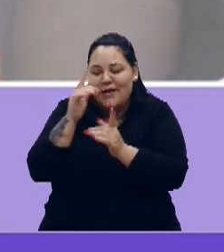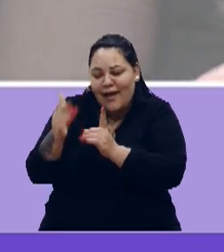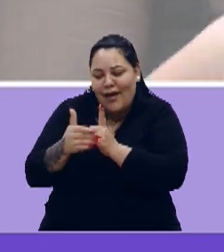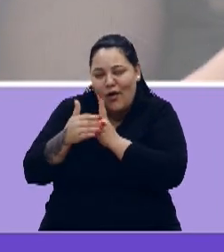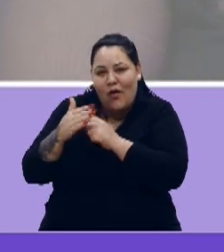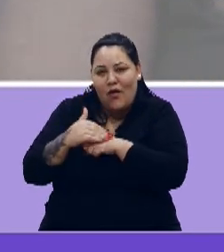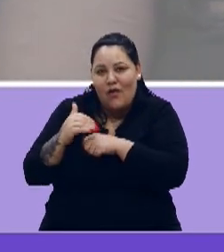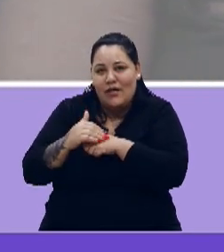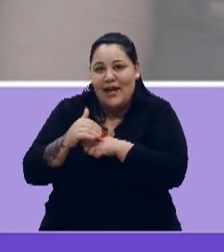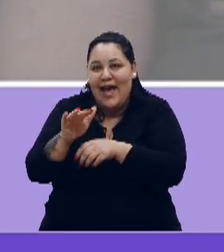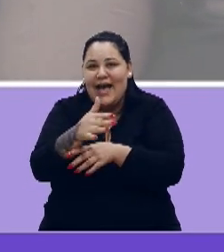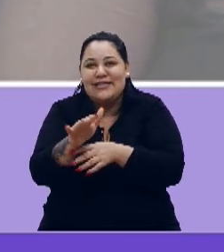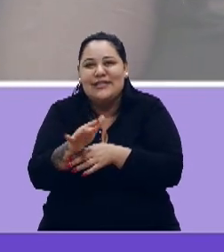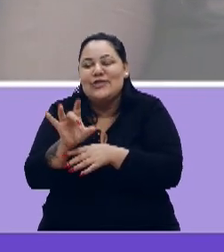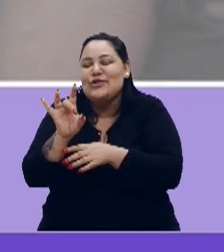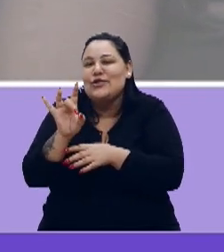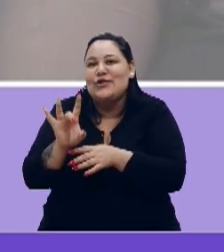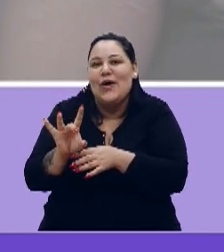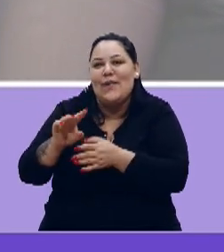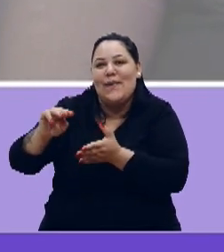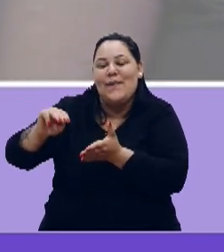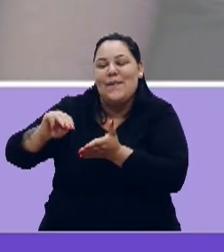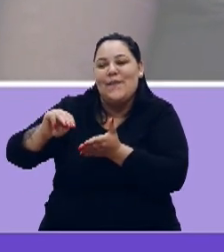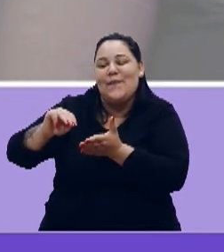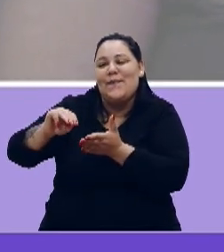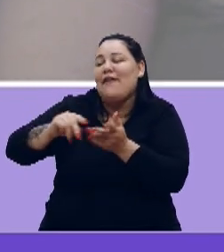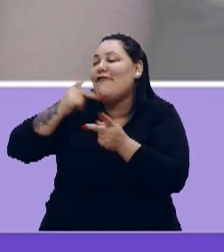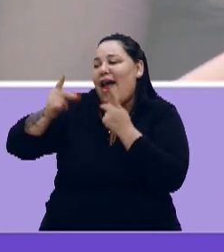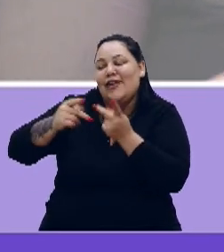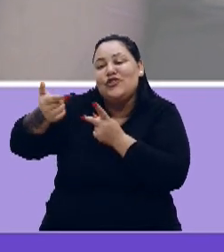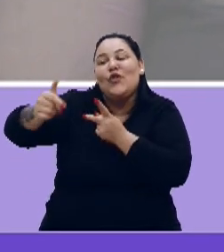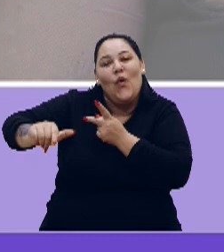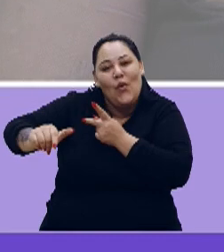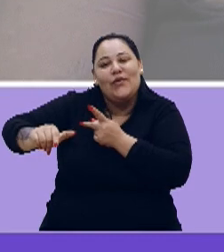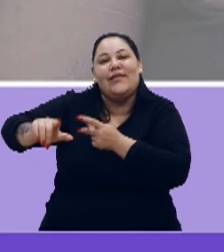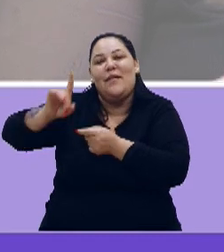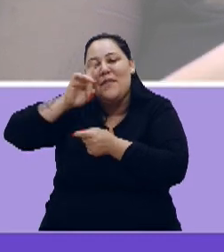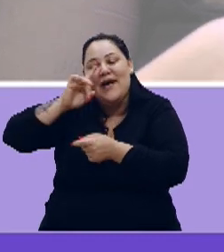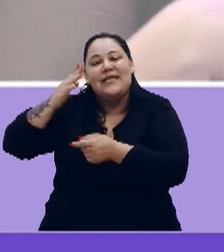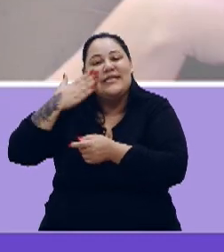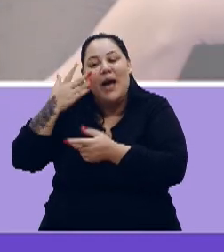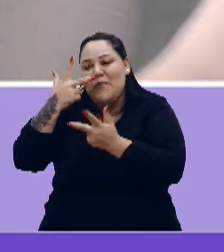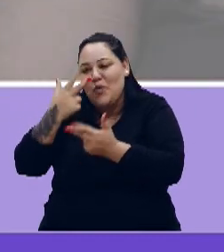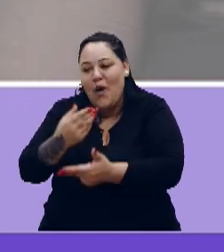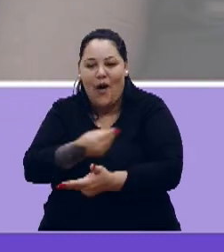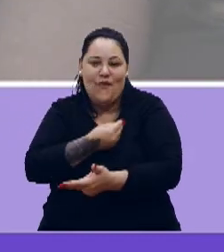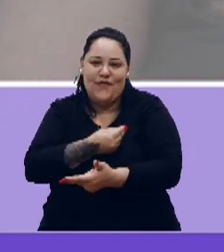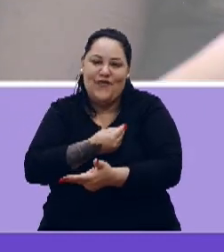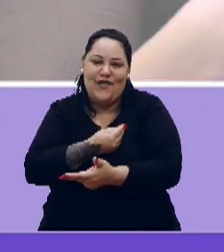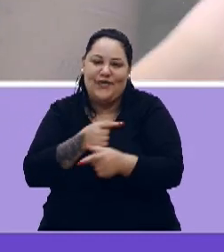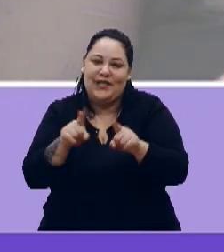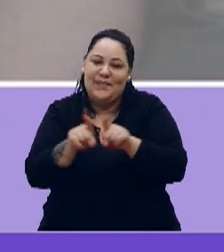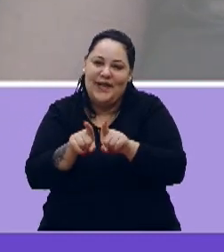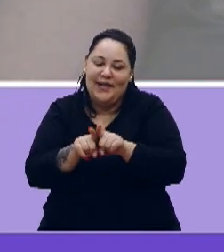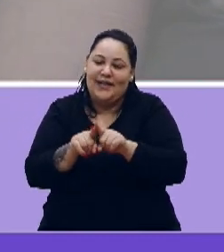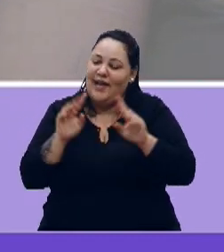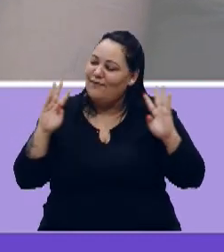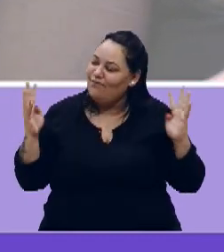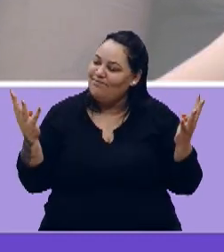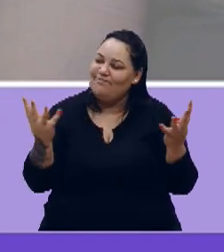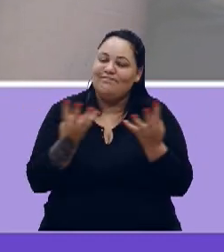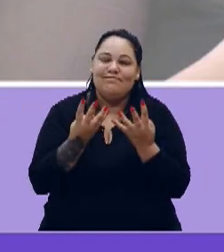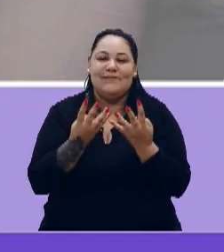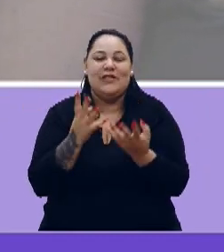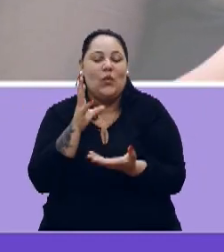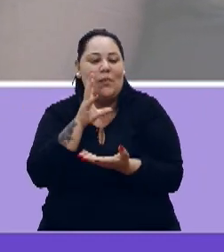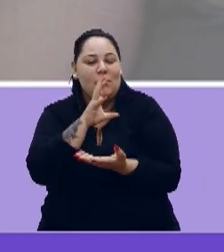só uma mensagem de uma outra mãe que vai nos ajudar. Então, é tentar se cercar de quem vai nos nutrir de carinho, nutrir de amor